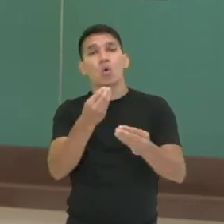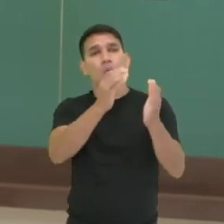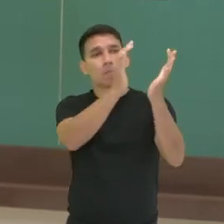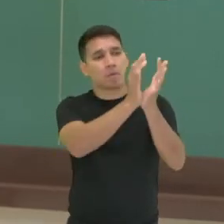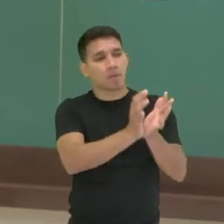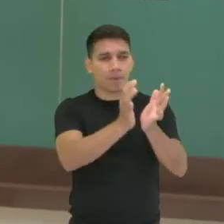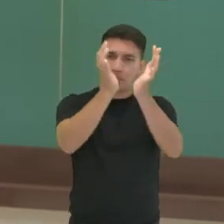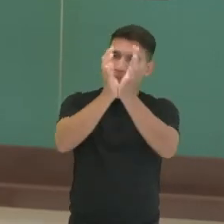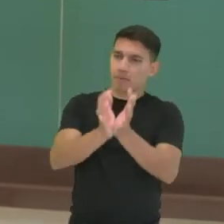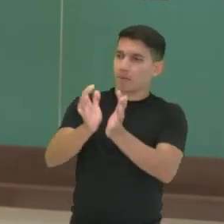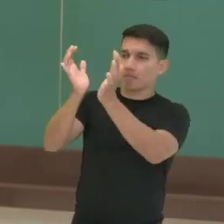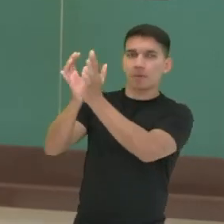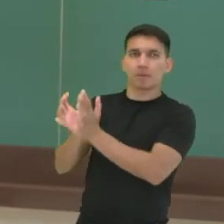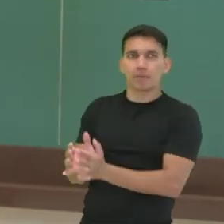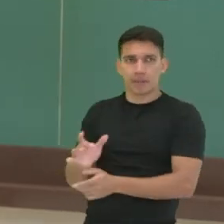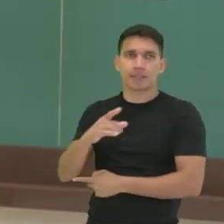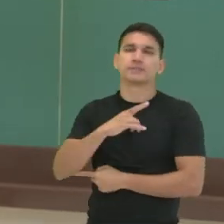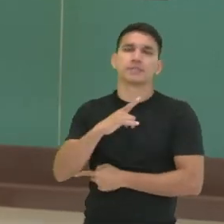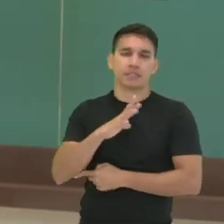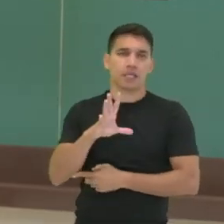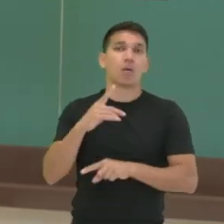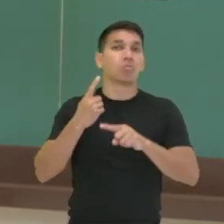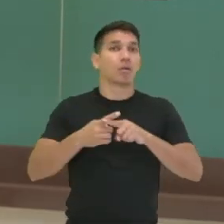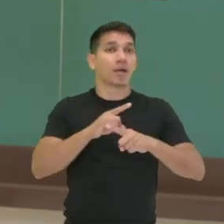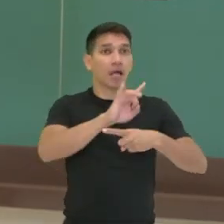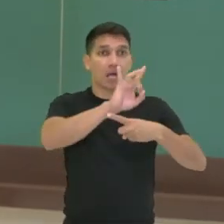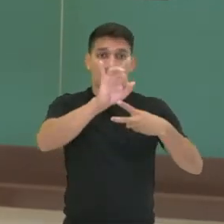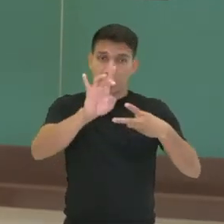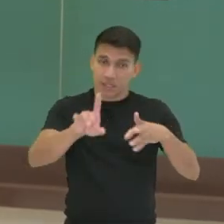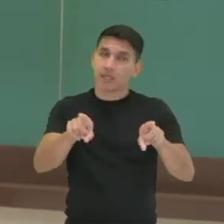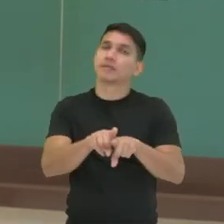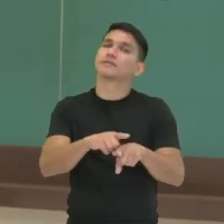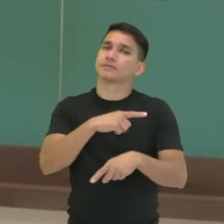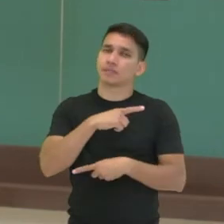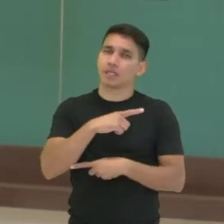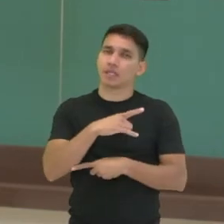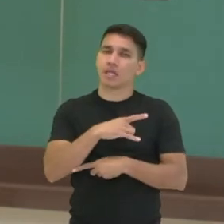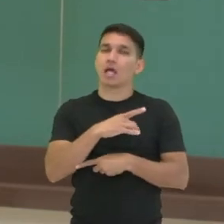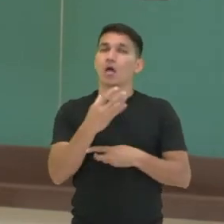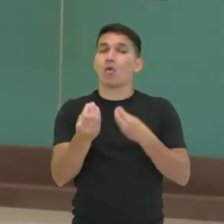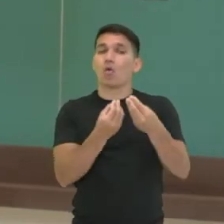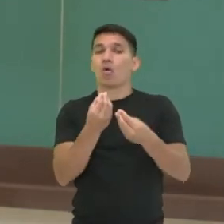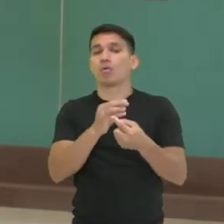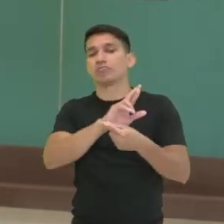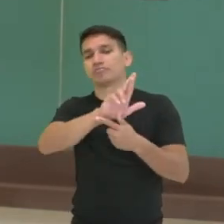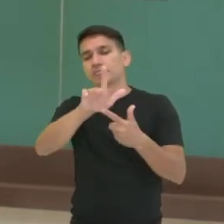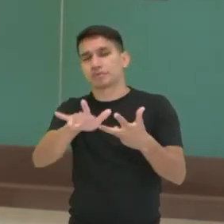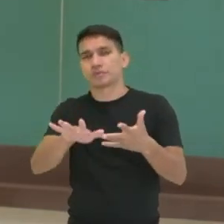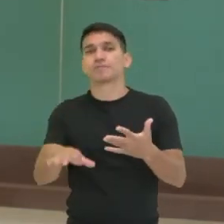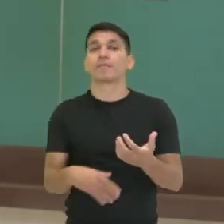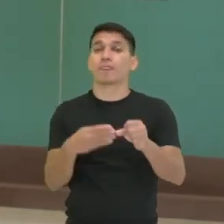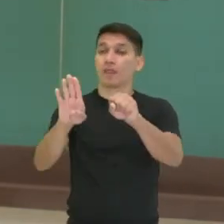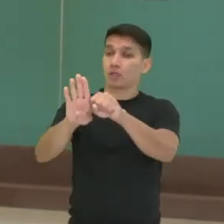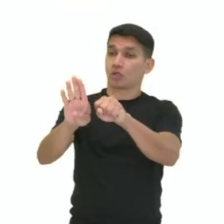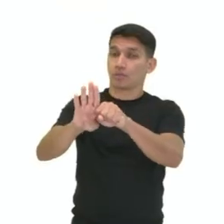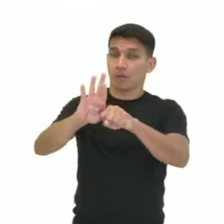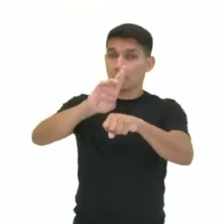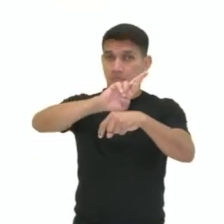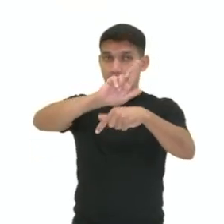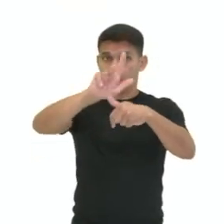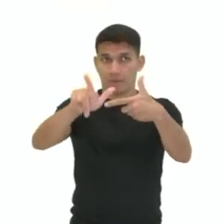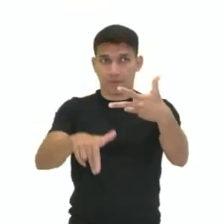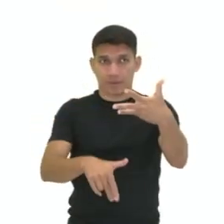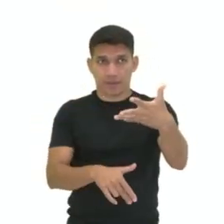classificação. Porque cada uma delas classifica de uma maneira. As substantivas, nós temos essas classificações aqui, as